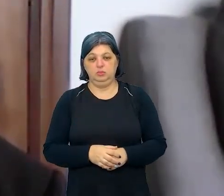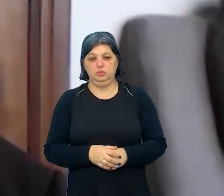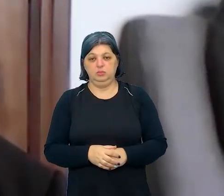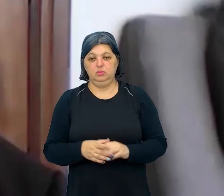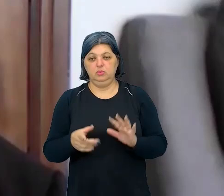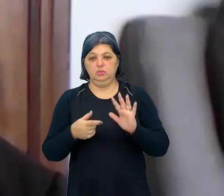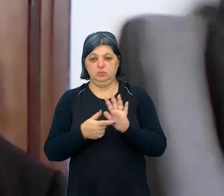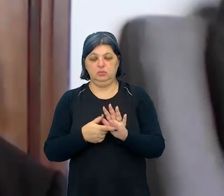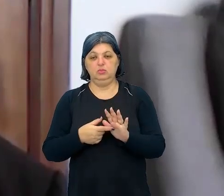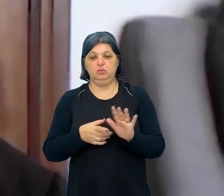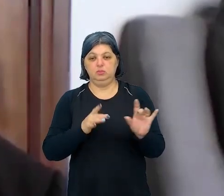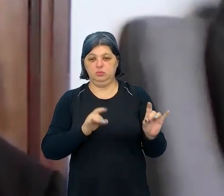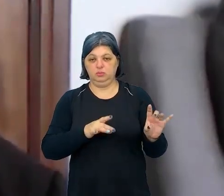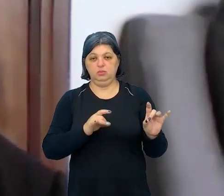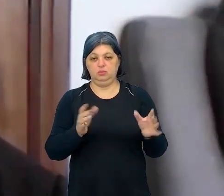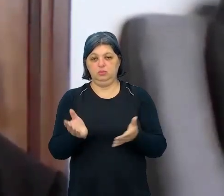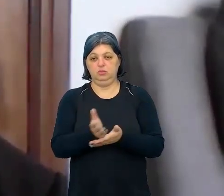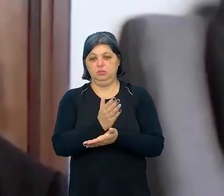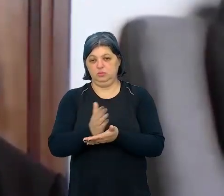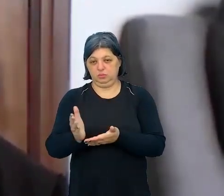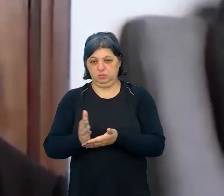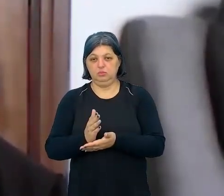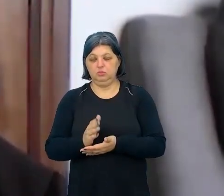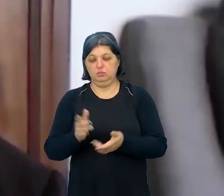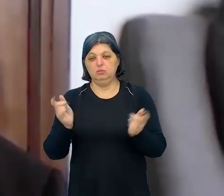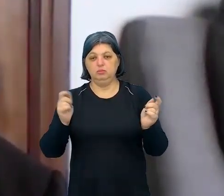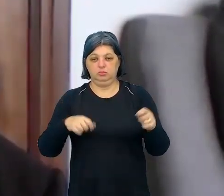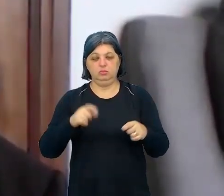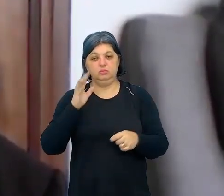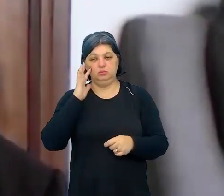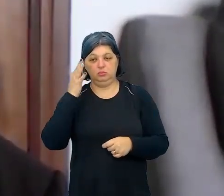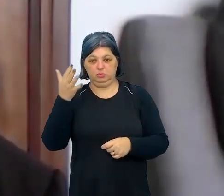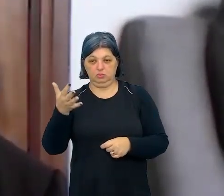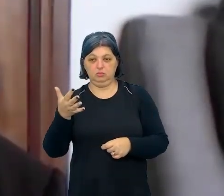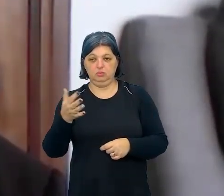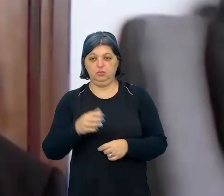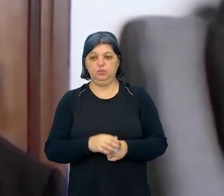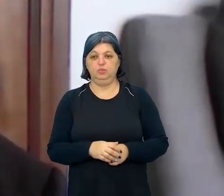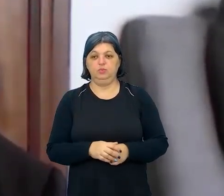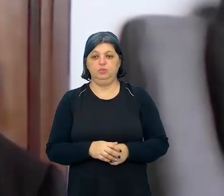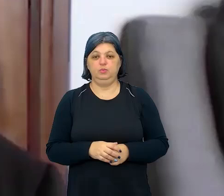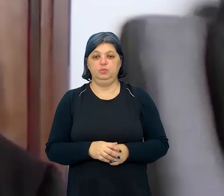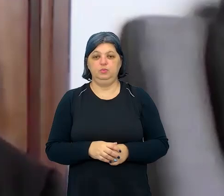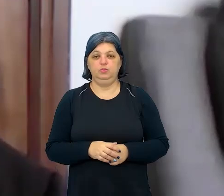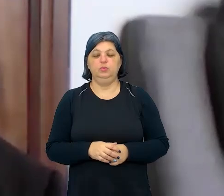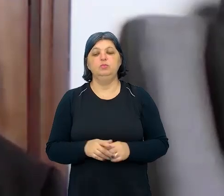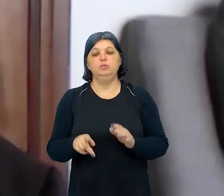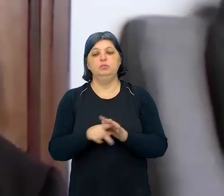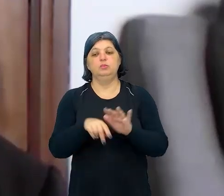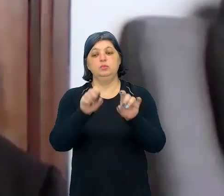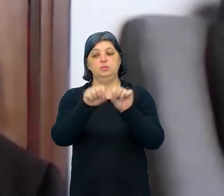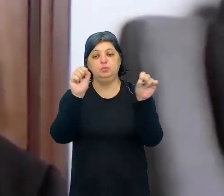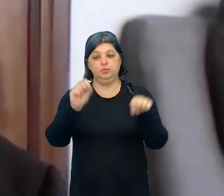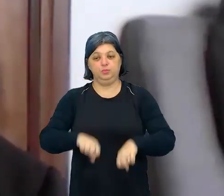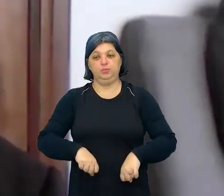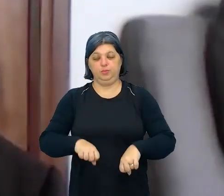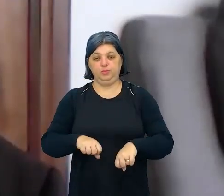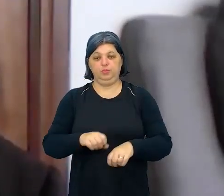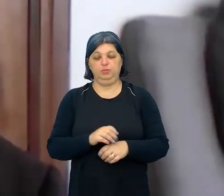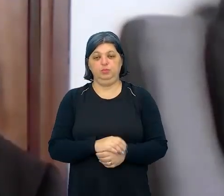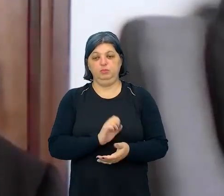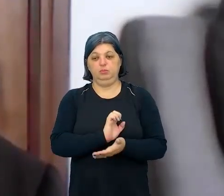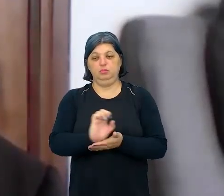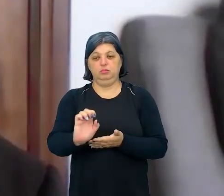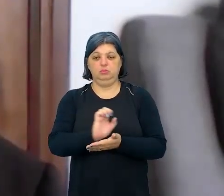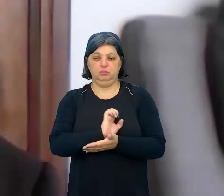apresenta algumas técnicas, né? Para que eu possa resolver, né? Um sistema de equações. Então, ele mostra,